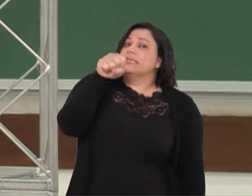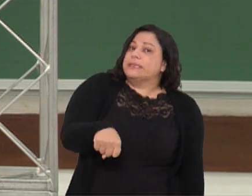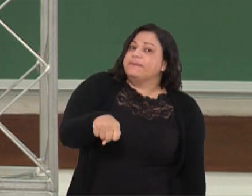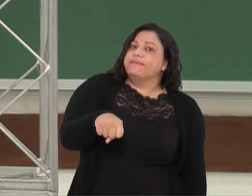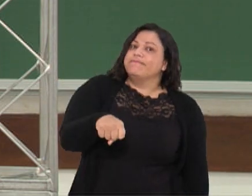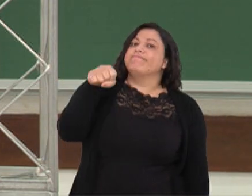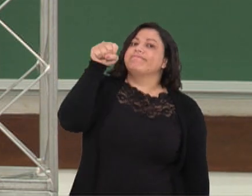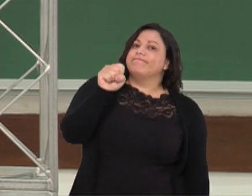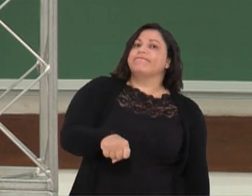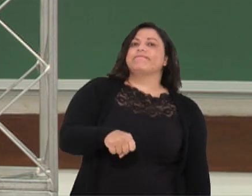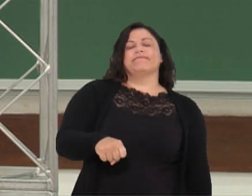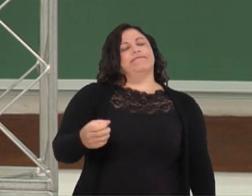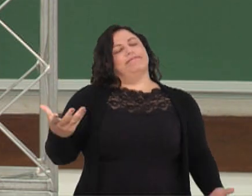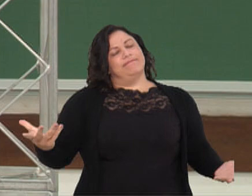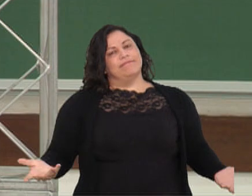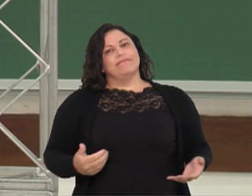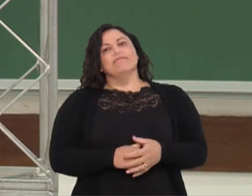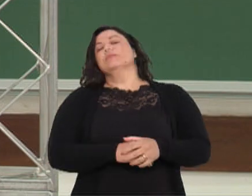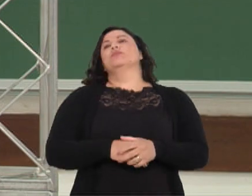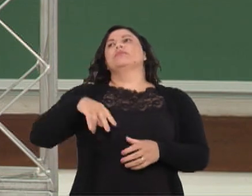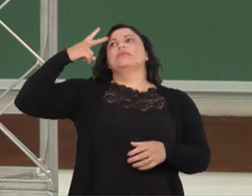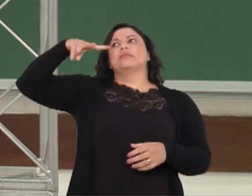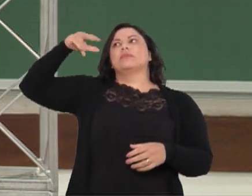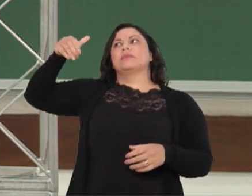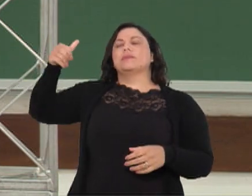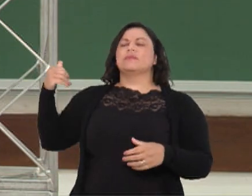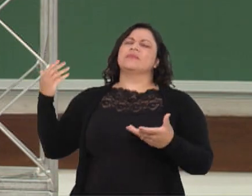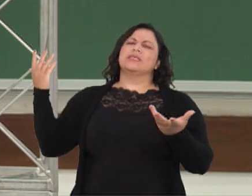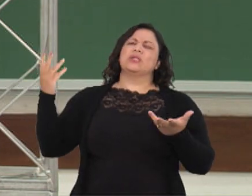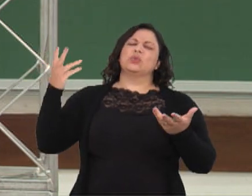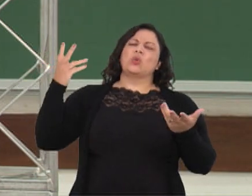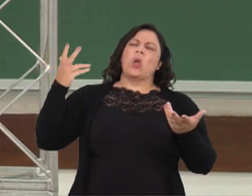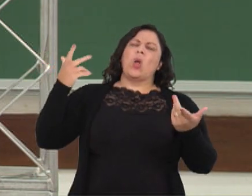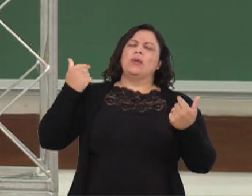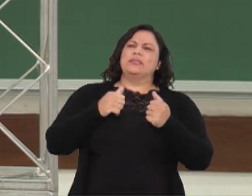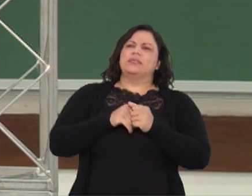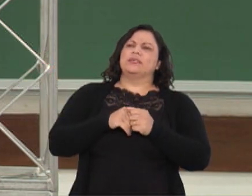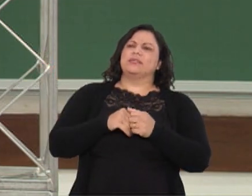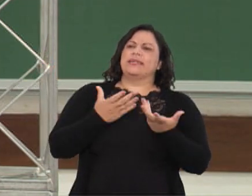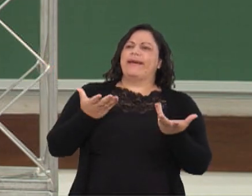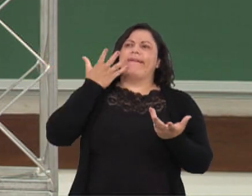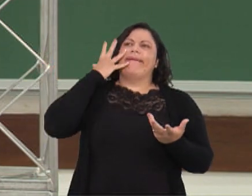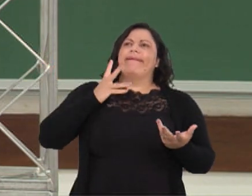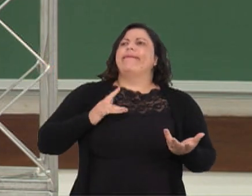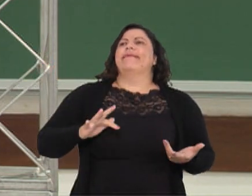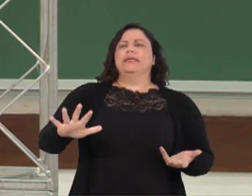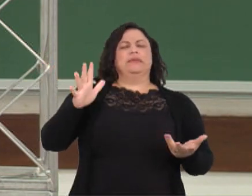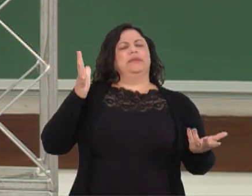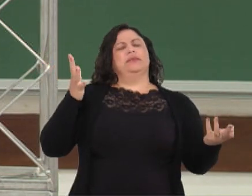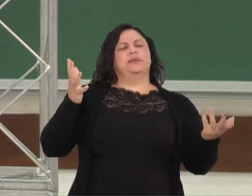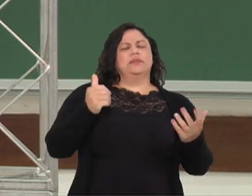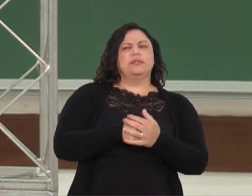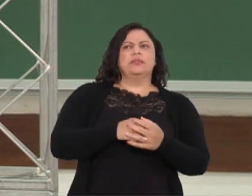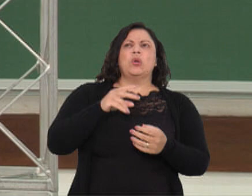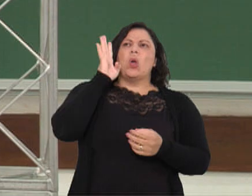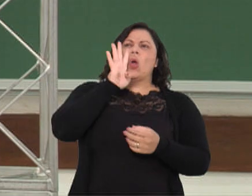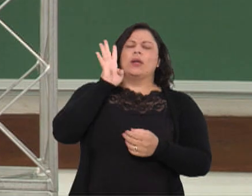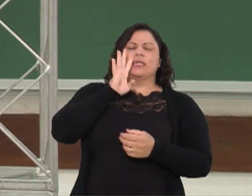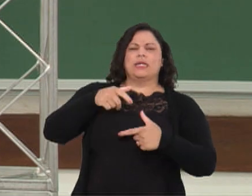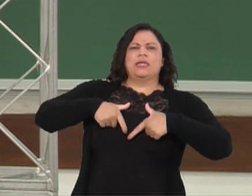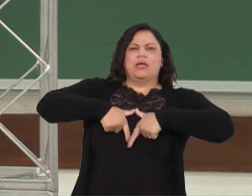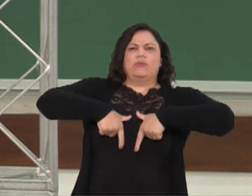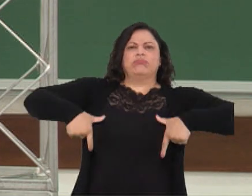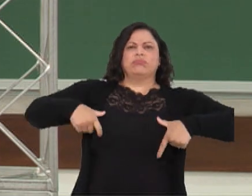é sim. Desde histórias que parecem tão inocentes, olha lá que legal a história do